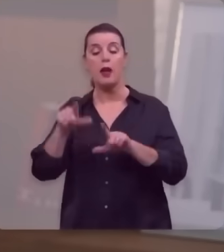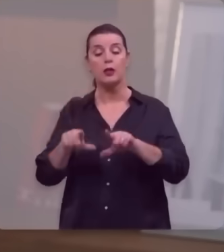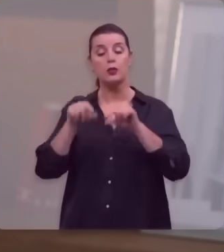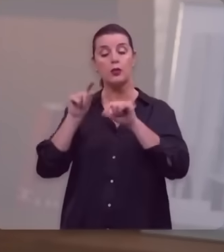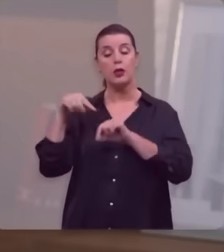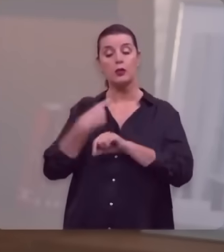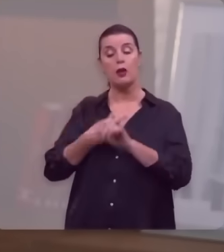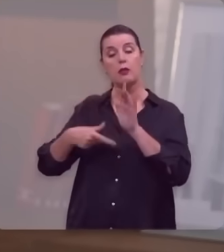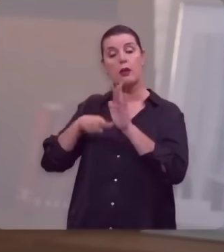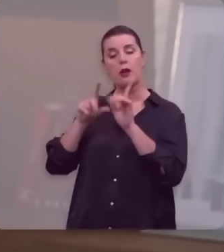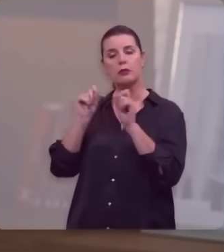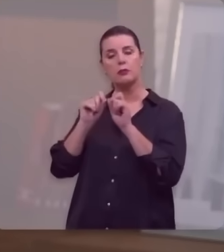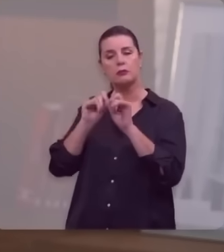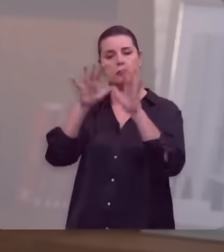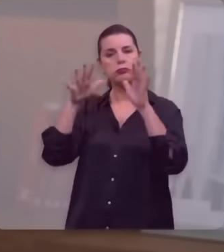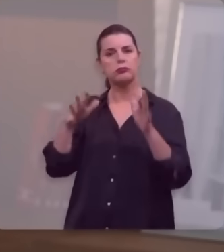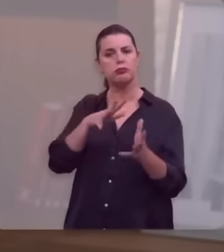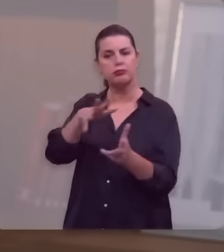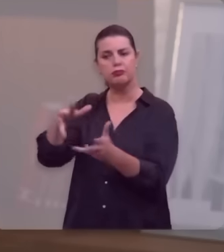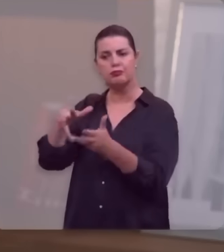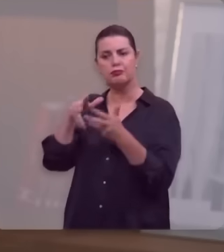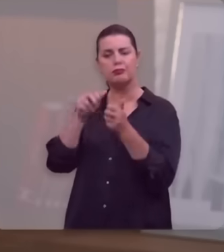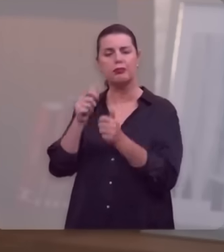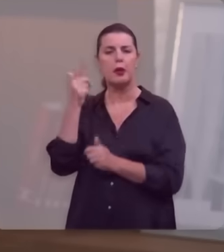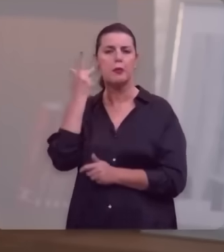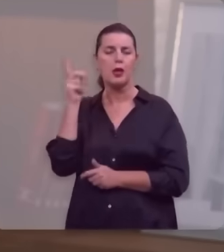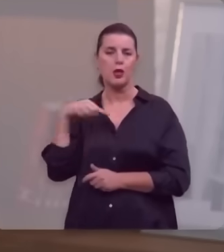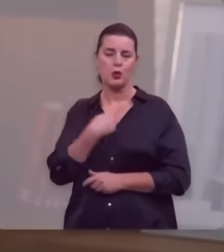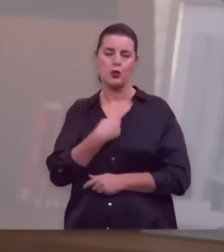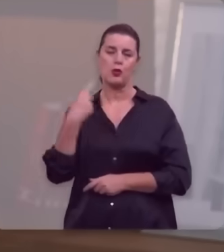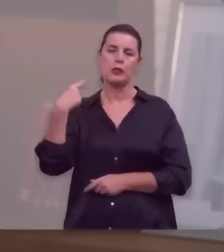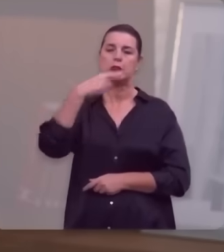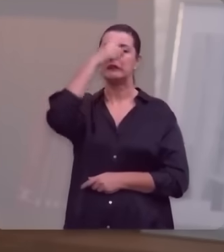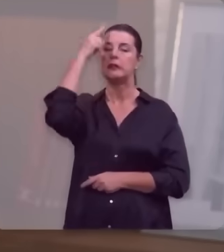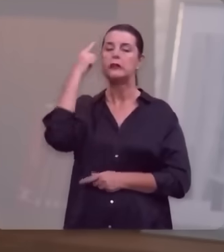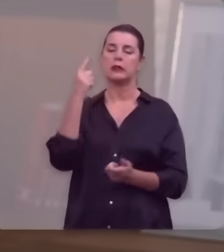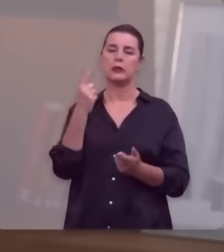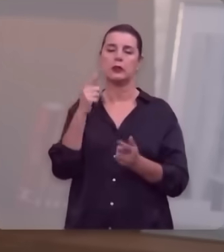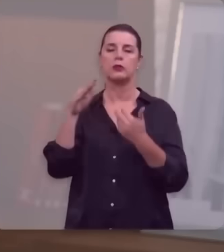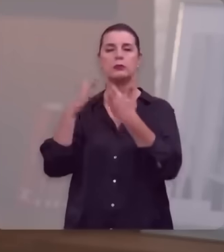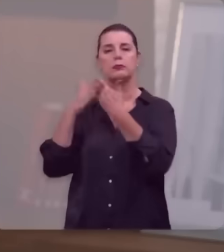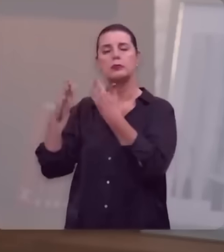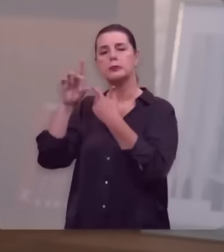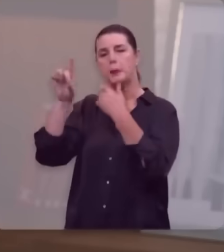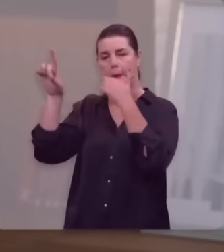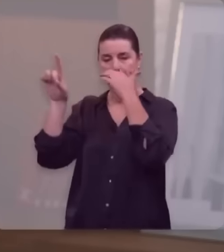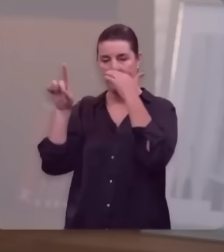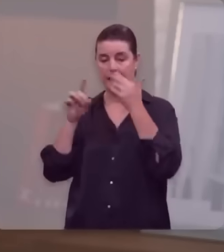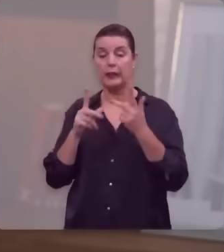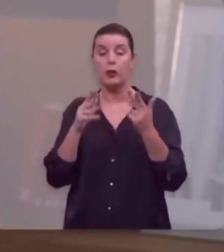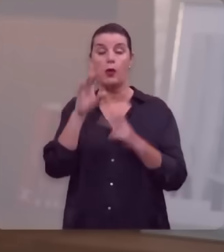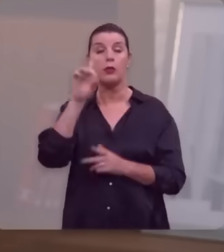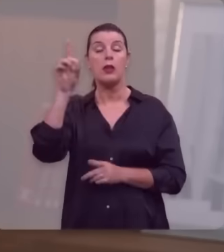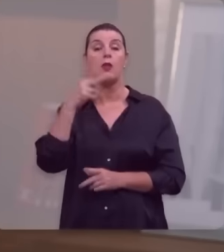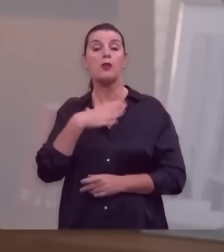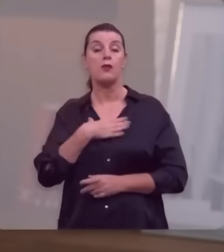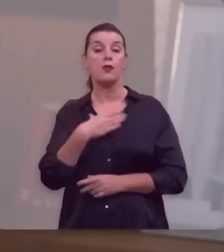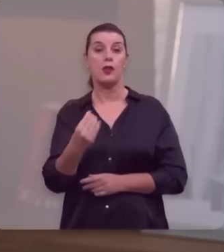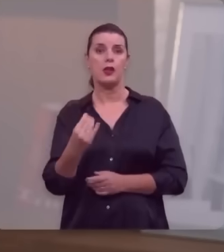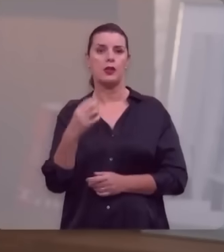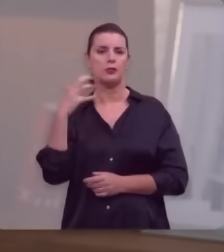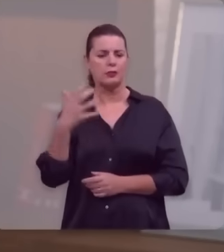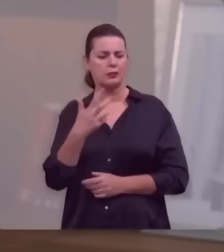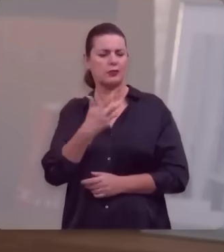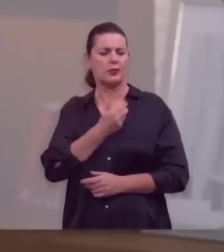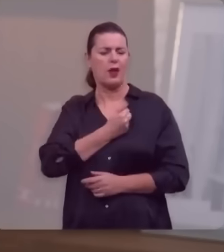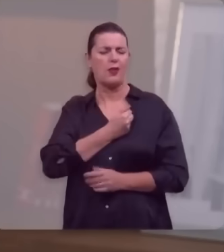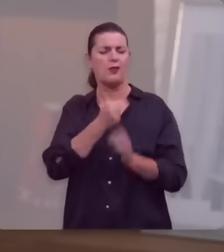fundação do mundo para sermos Santos e repreensíveis perante ele como Deus o filho redimiu